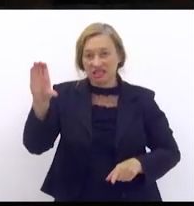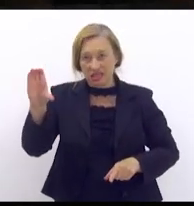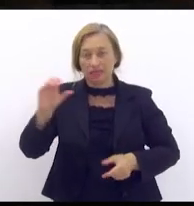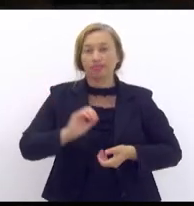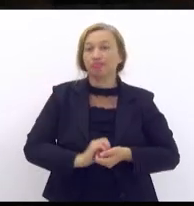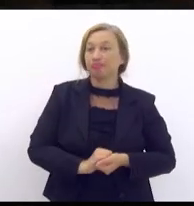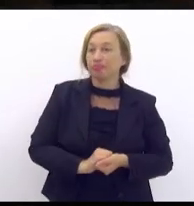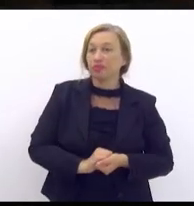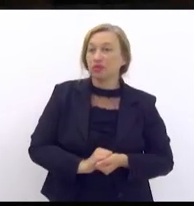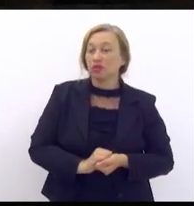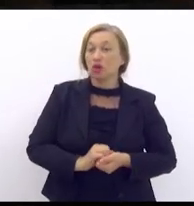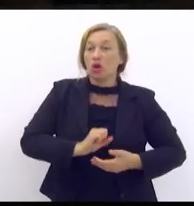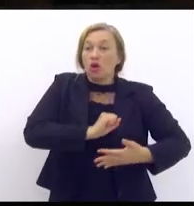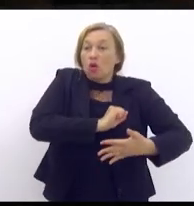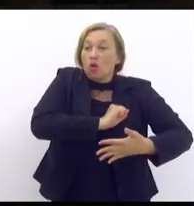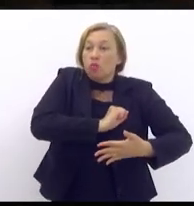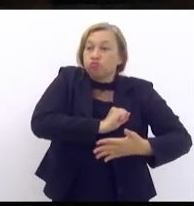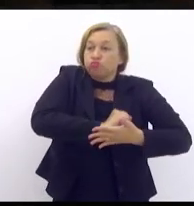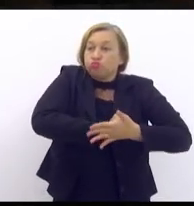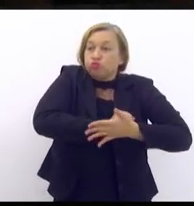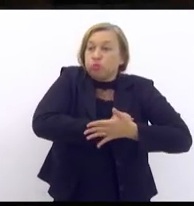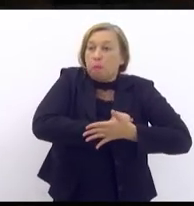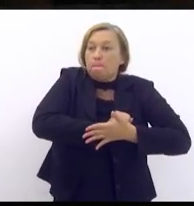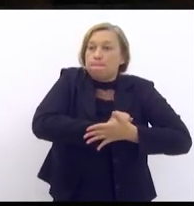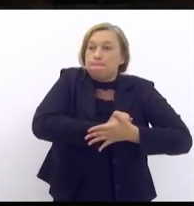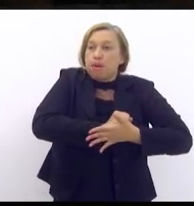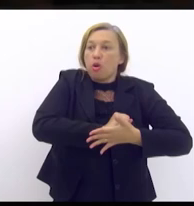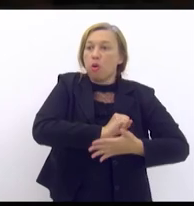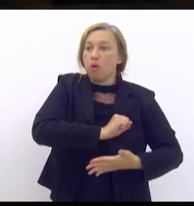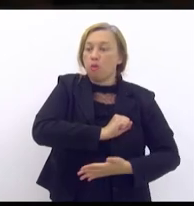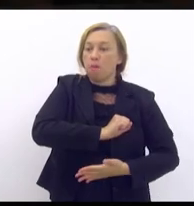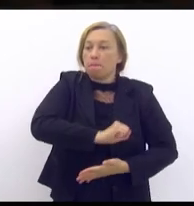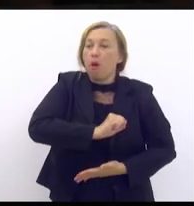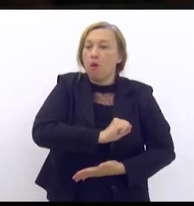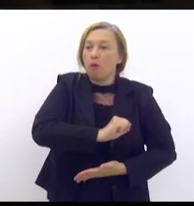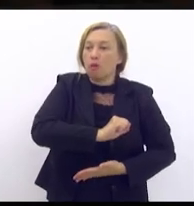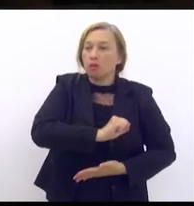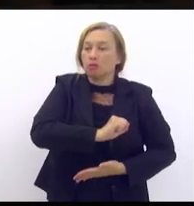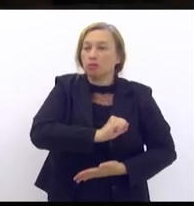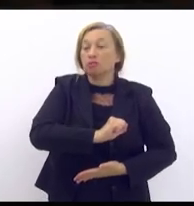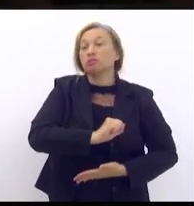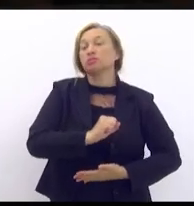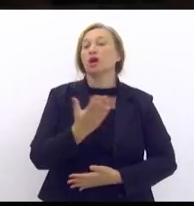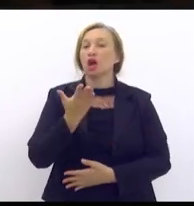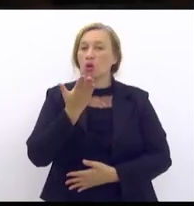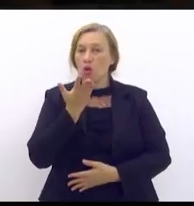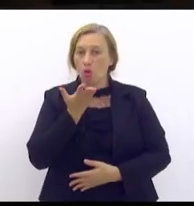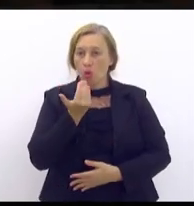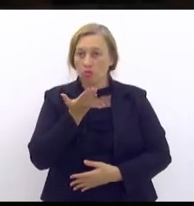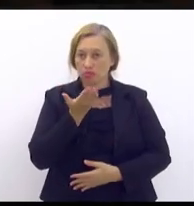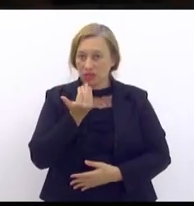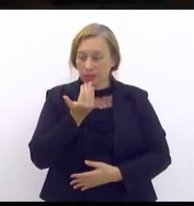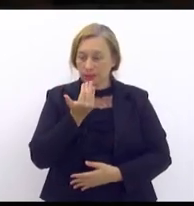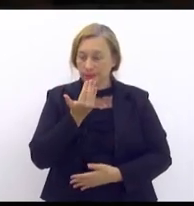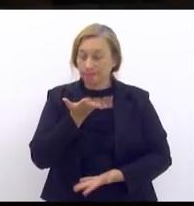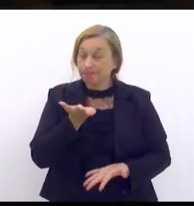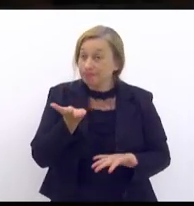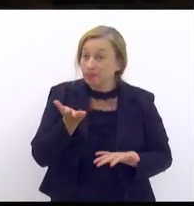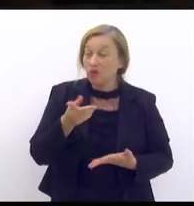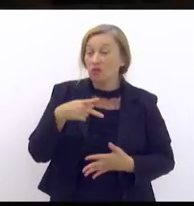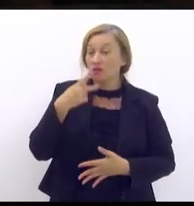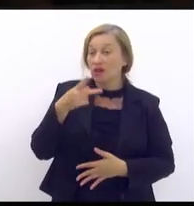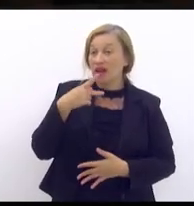leva ao infarto do miocárdio, enfim. A alimentação, né? Como dizia